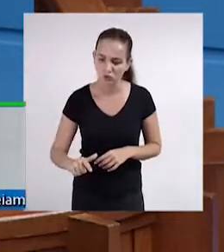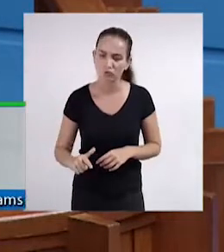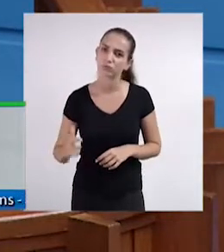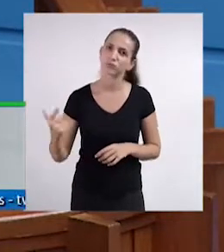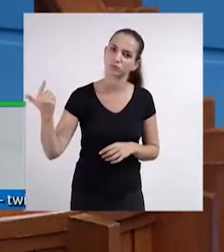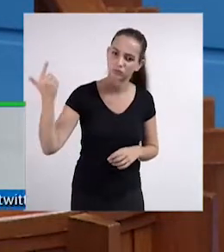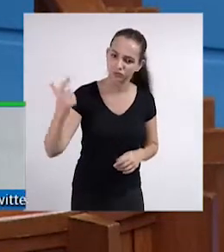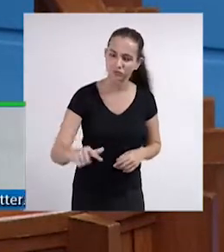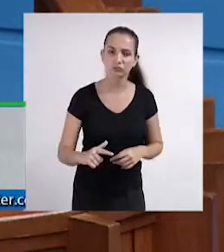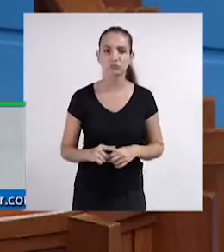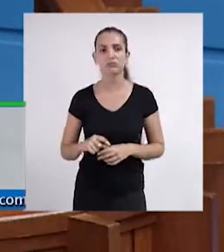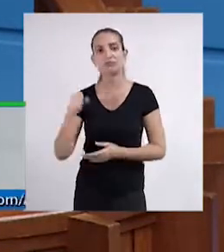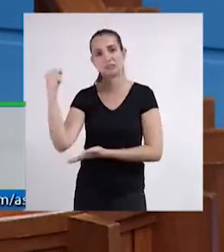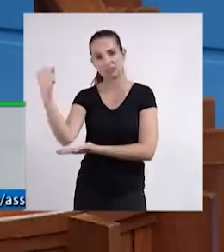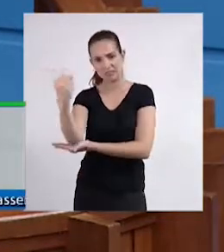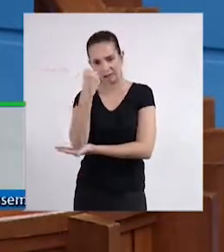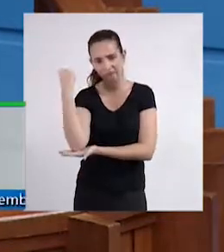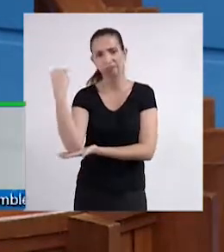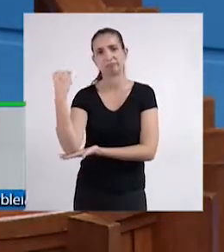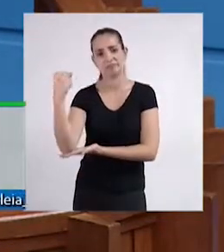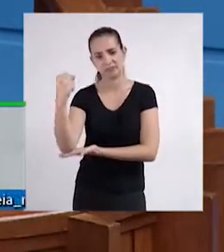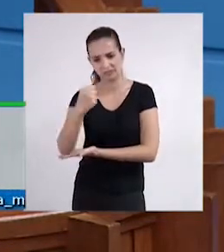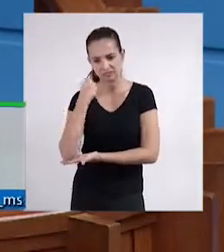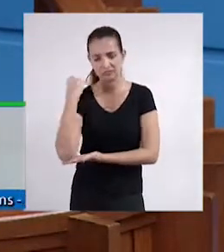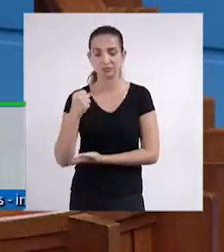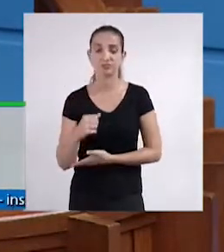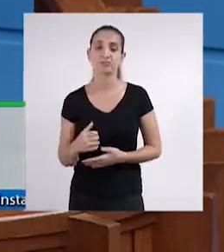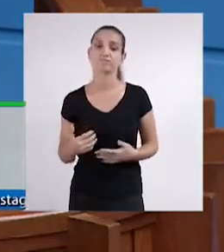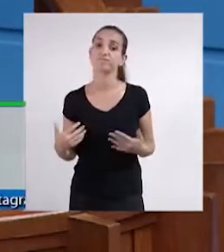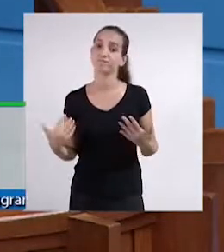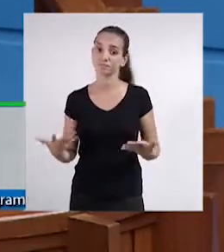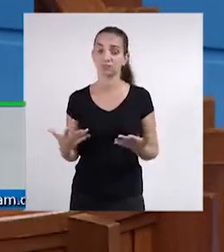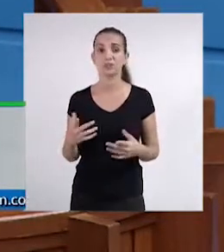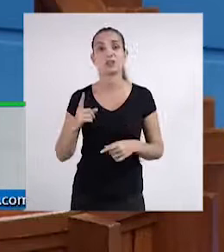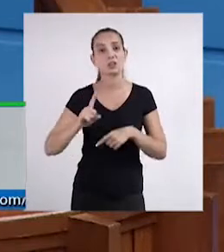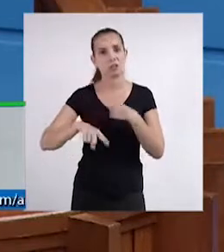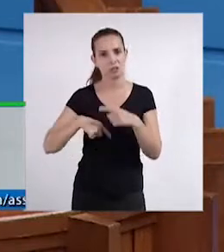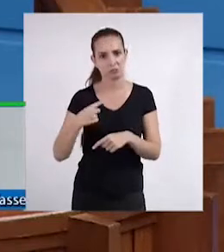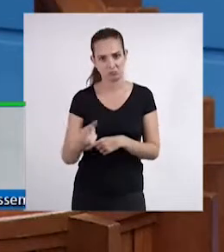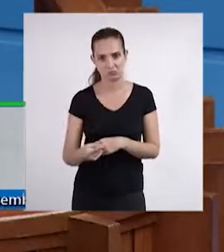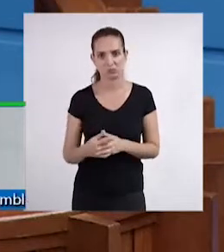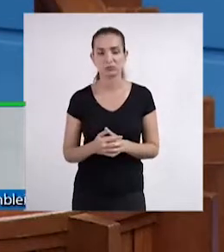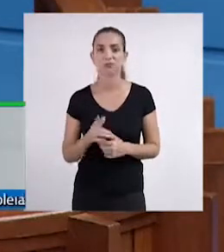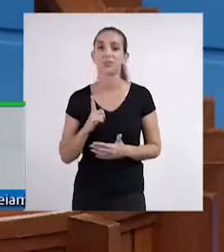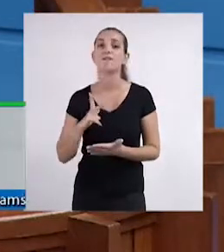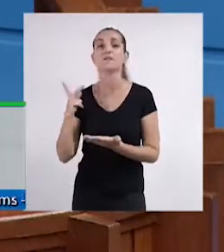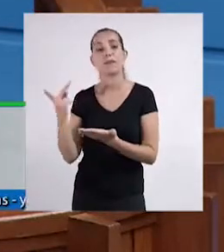grave. E, da mesma forma, com erros